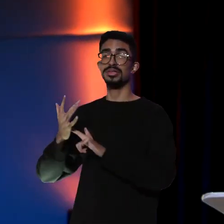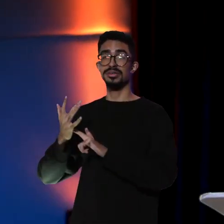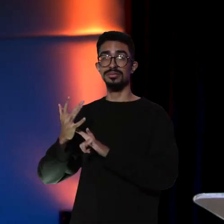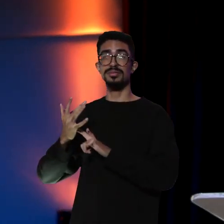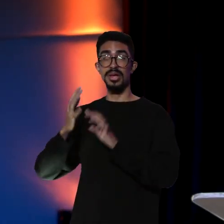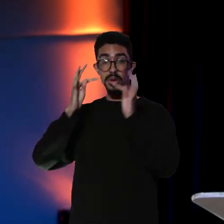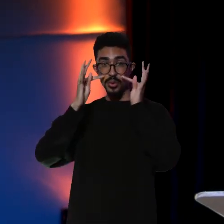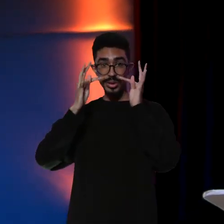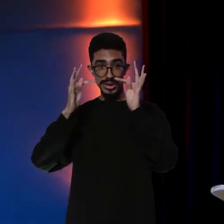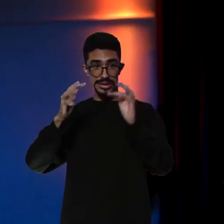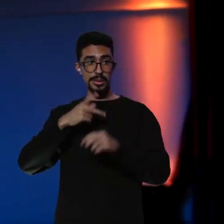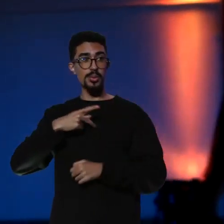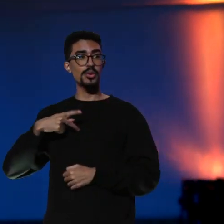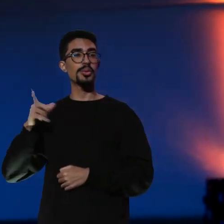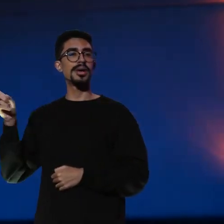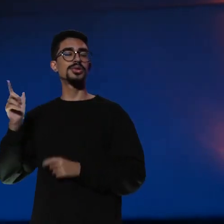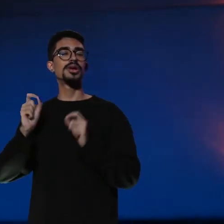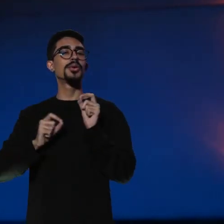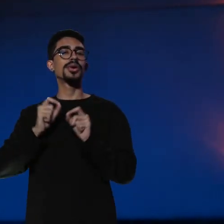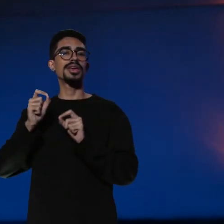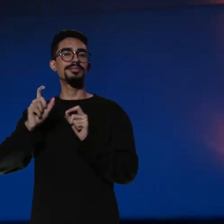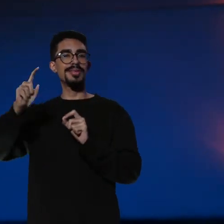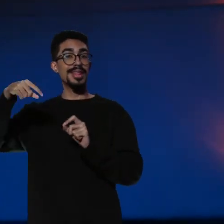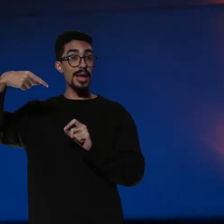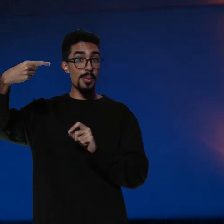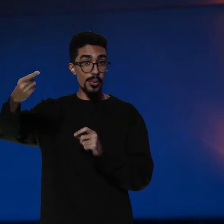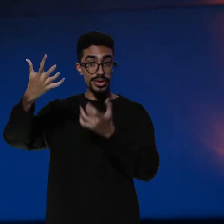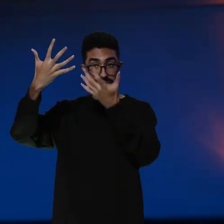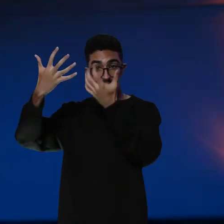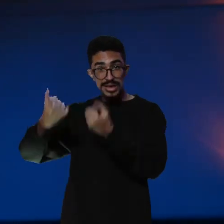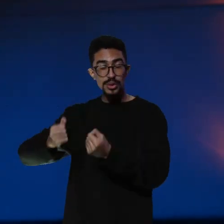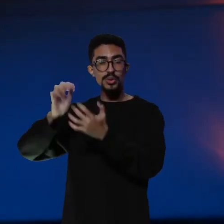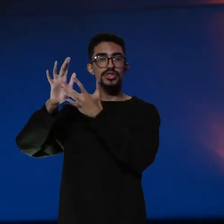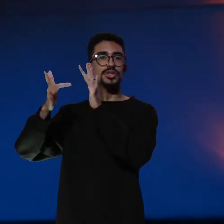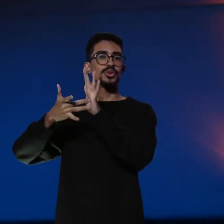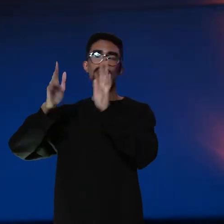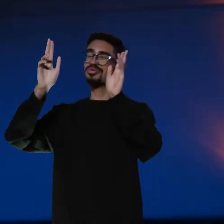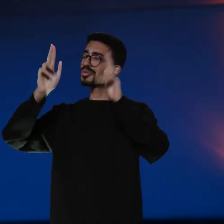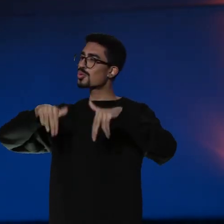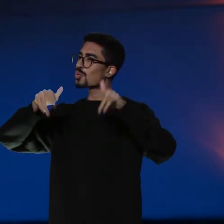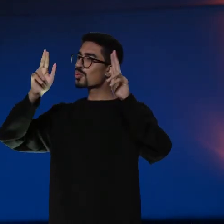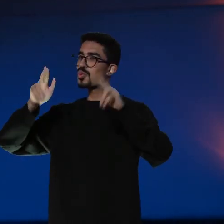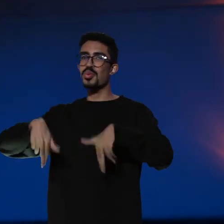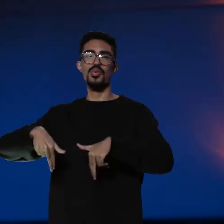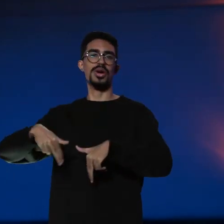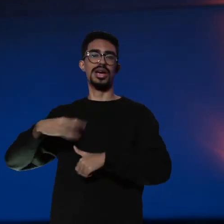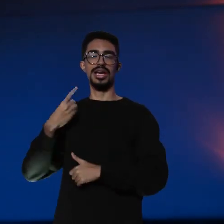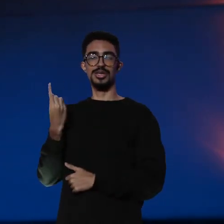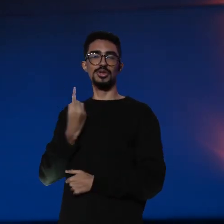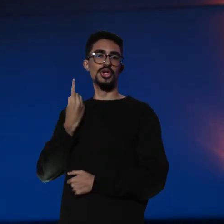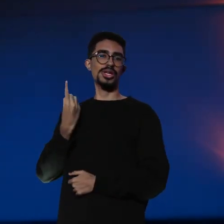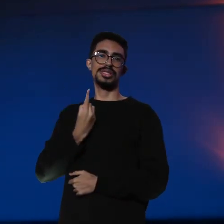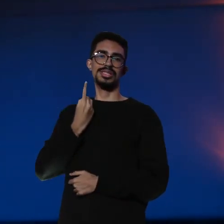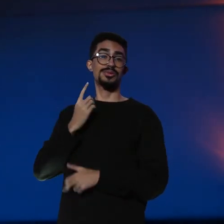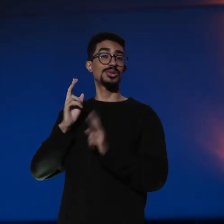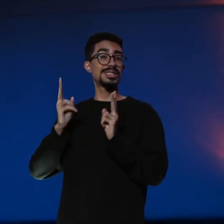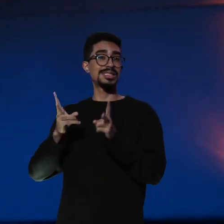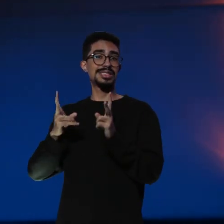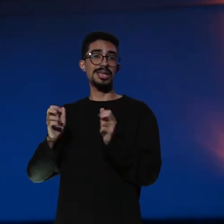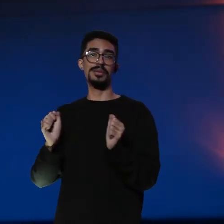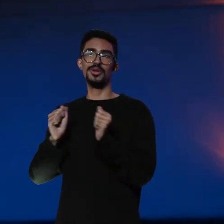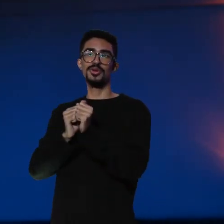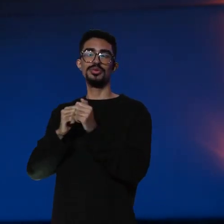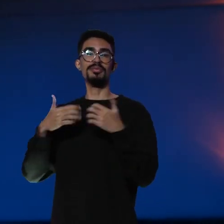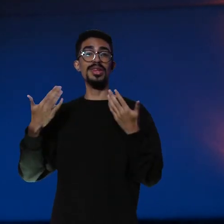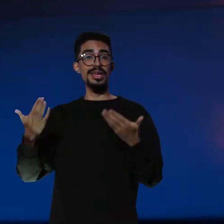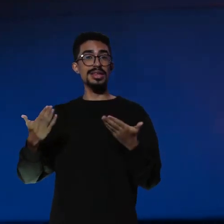ser meu Senhor e Salvador, eu nunca mais andei sozinho na minha vida. E se hoje você quer fazer essa mesma oração, eu queria